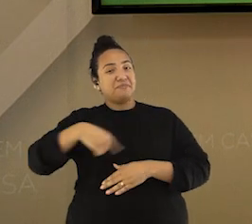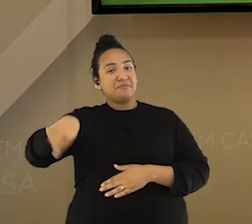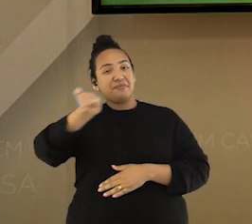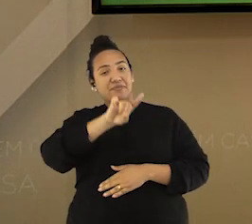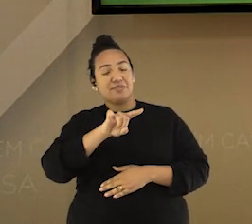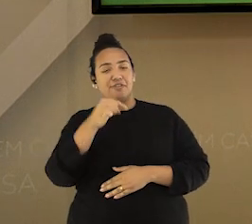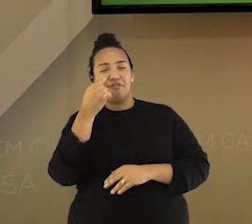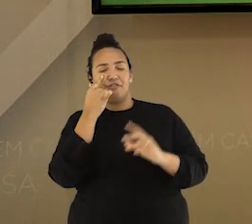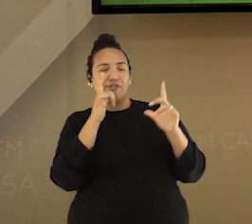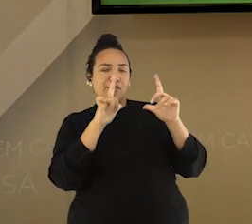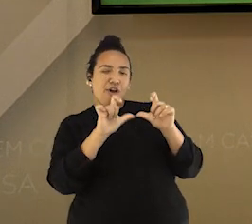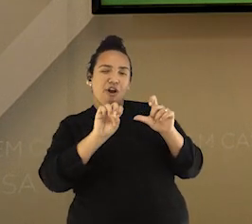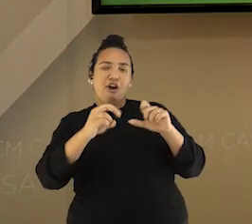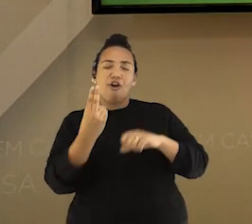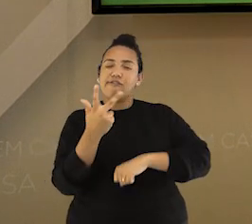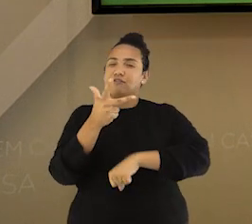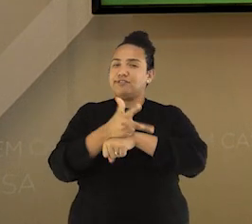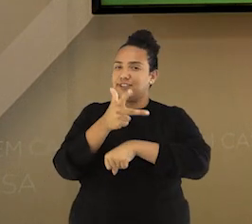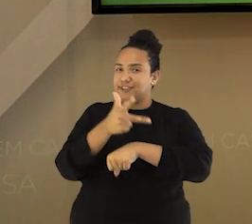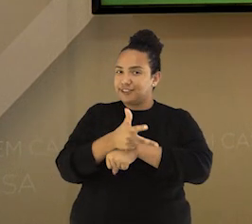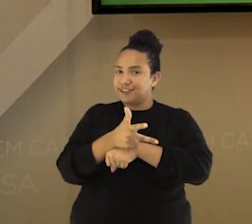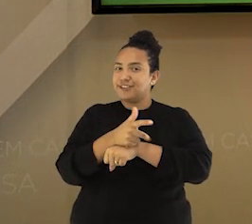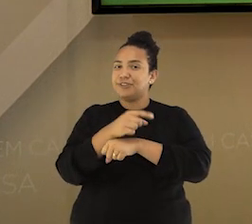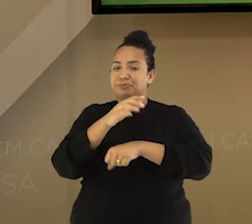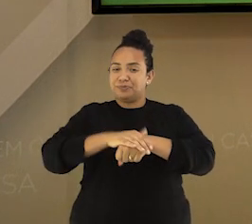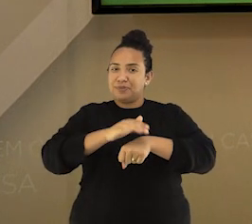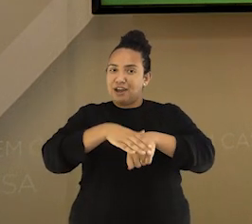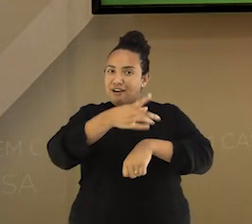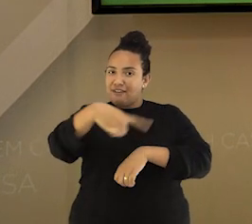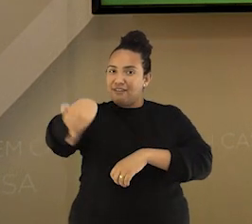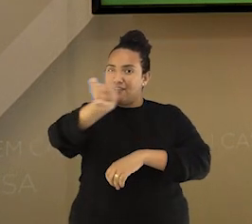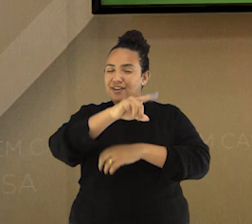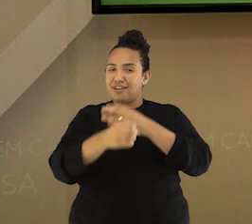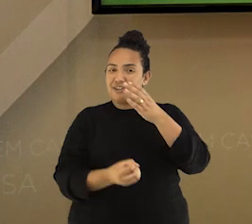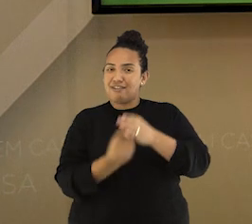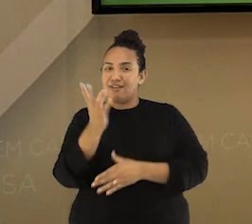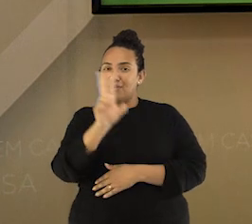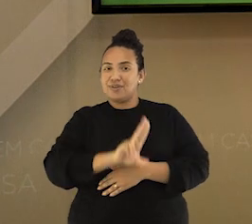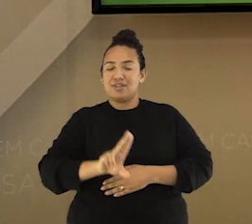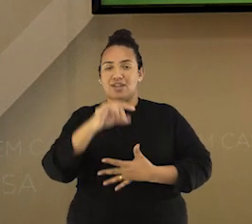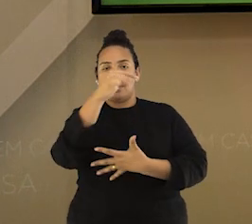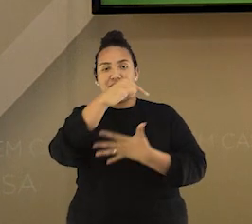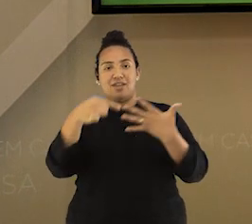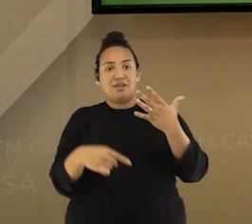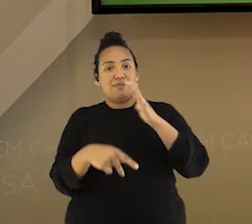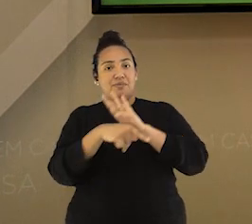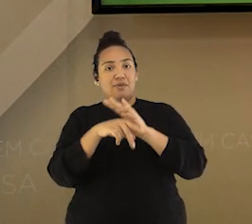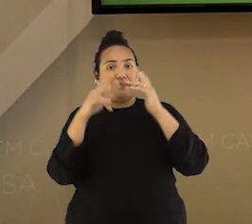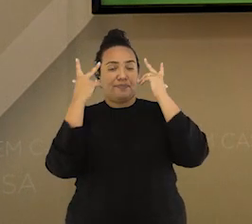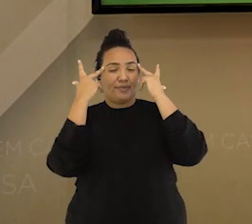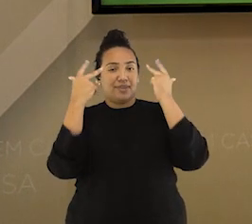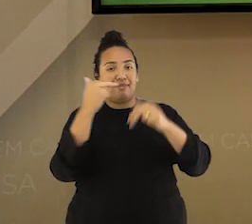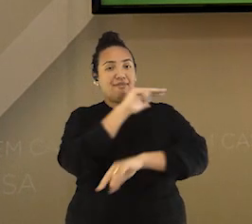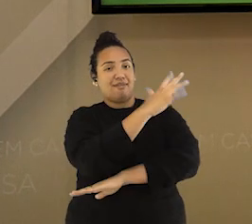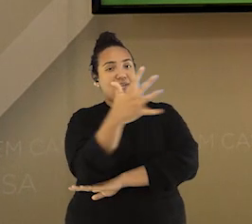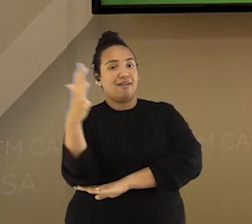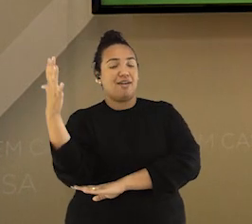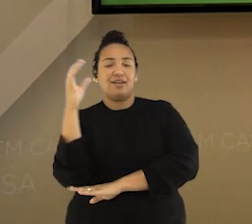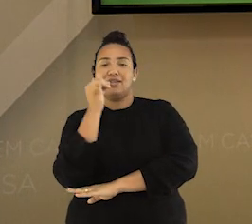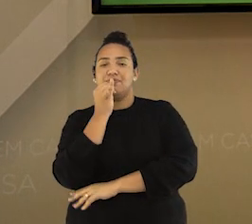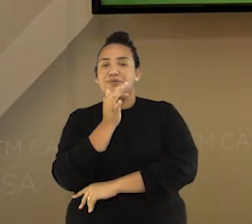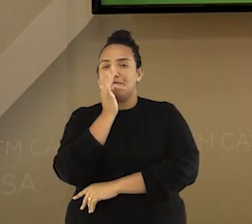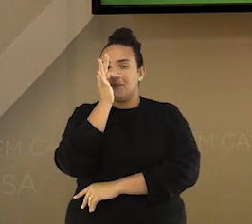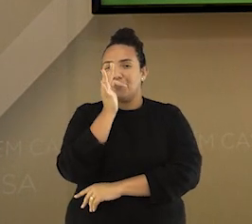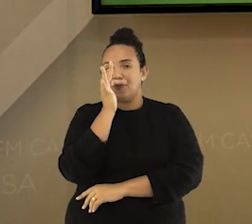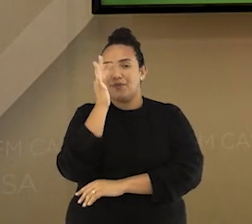em forma de fotos ou vídeos de suas mandalas feitas com os elementos da natureza, como folhas, galhos e